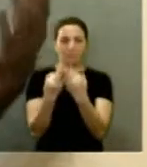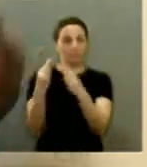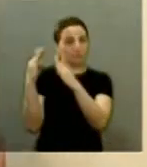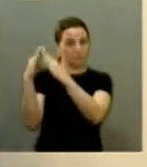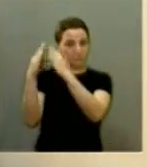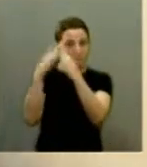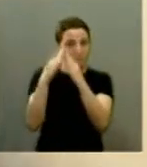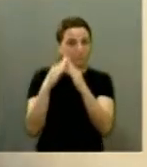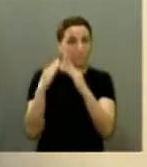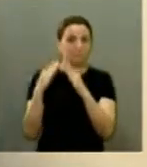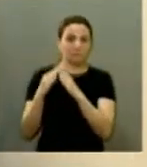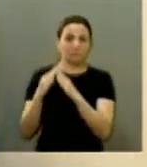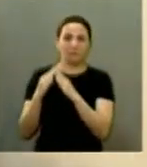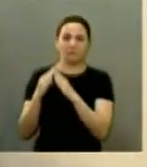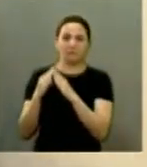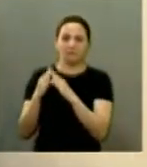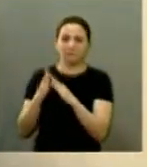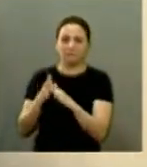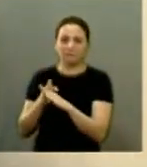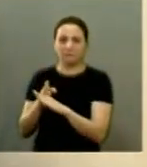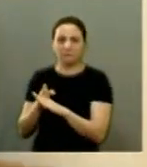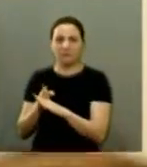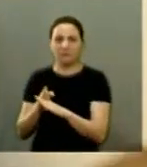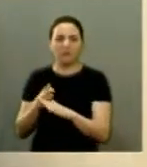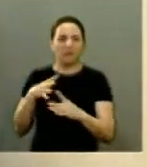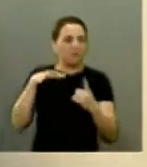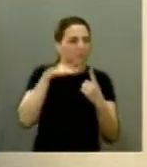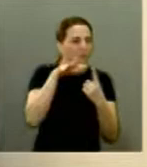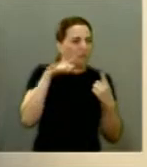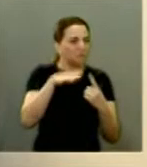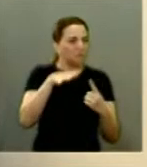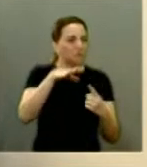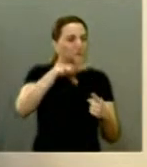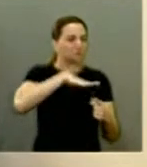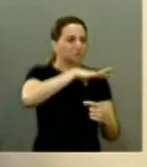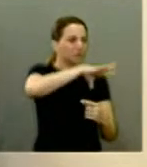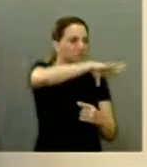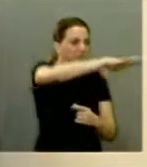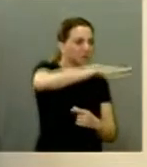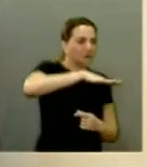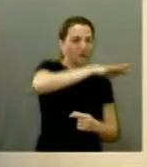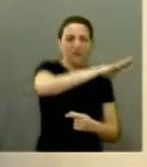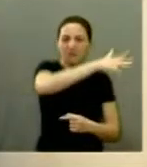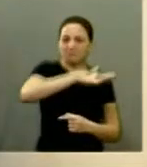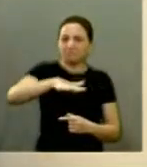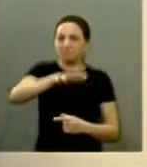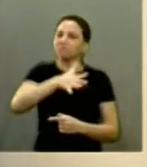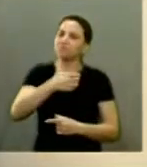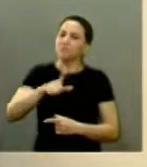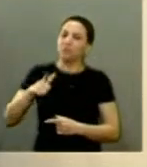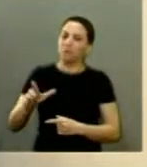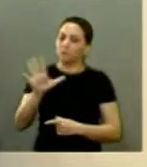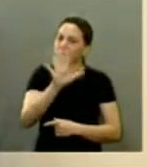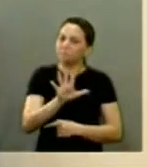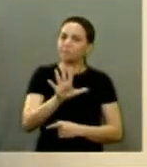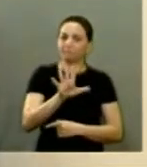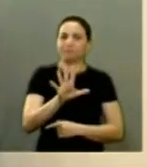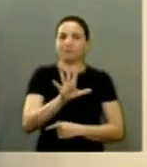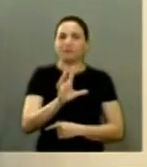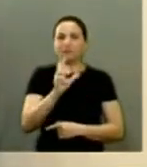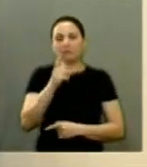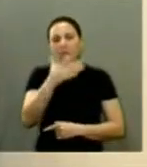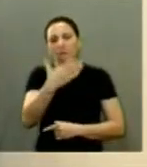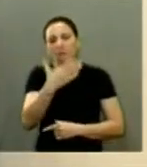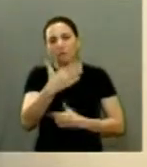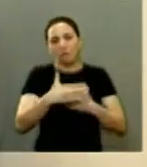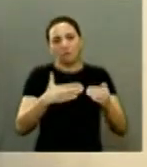mil casas, e não interferiu no resto da cidade, e a gente vê como que está em qualquer ponto da cidade,